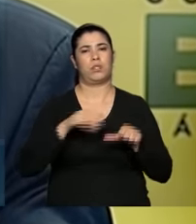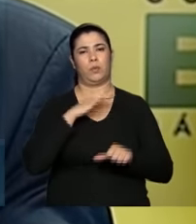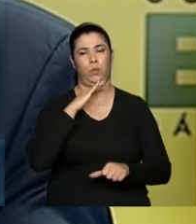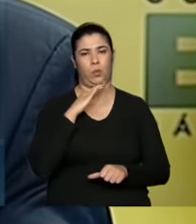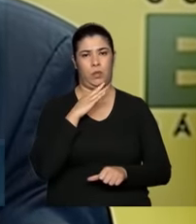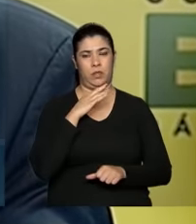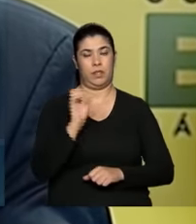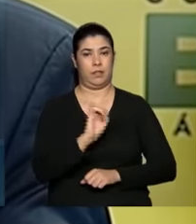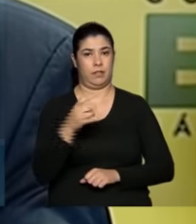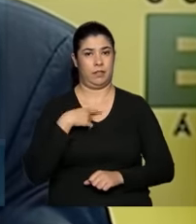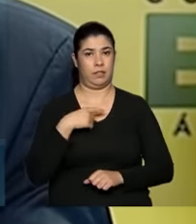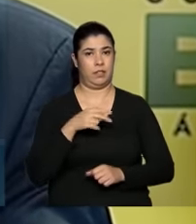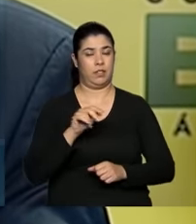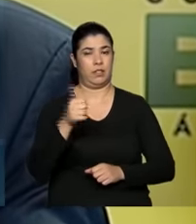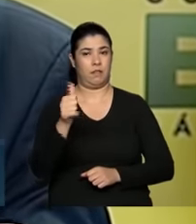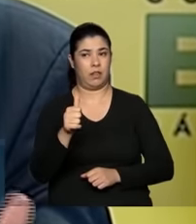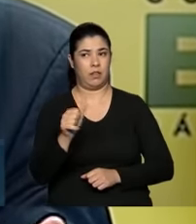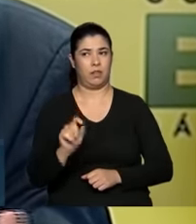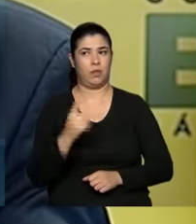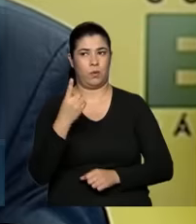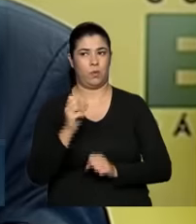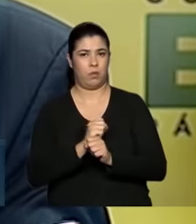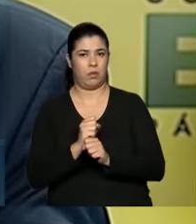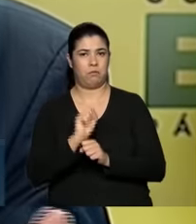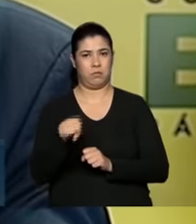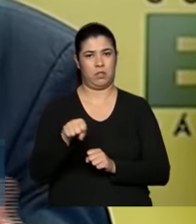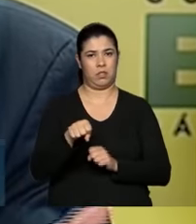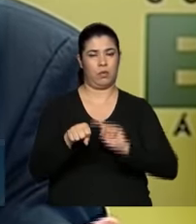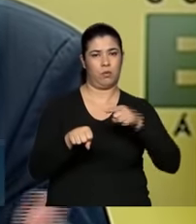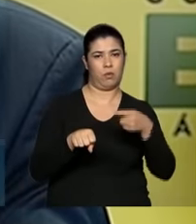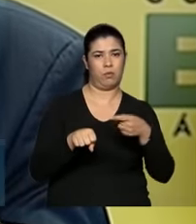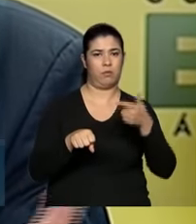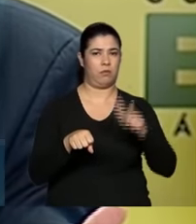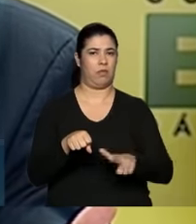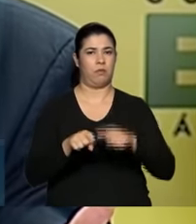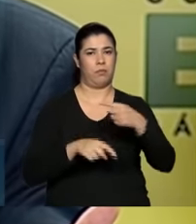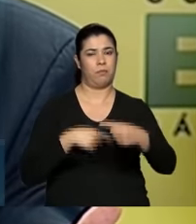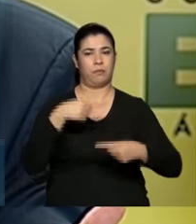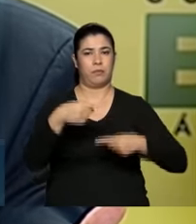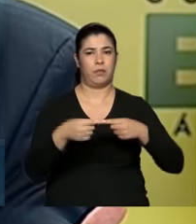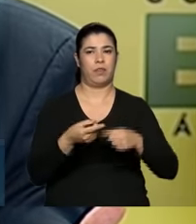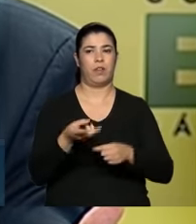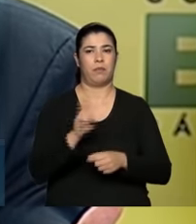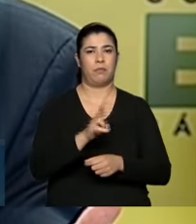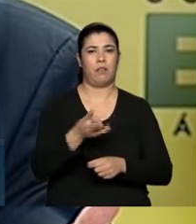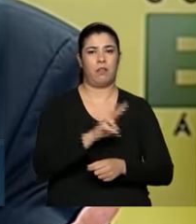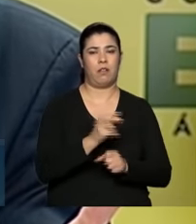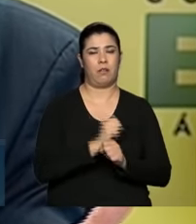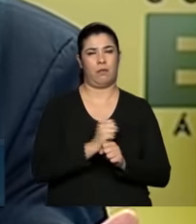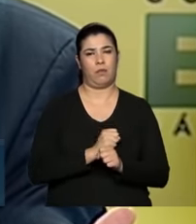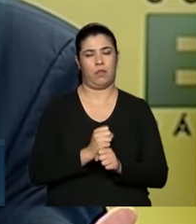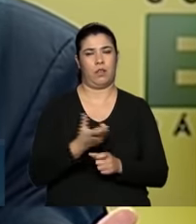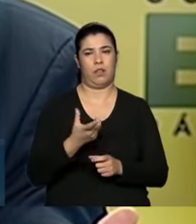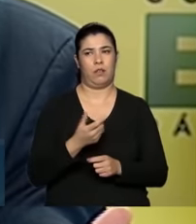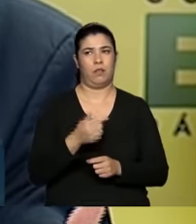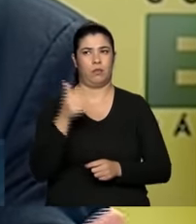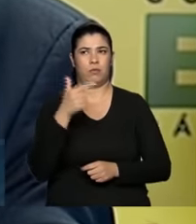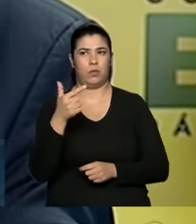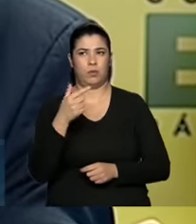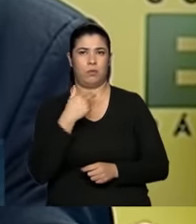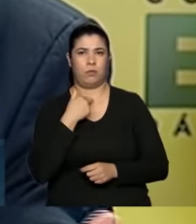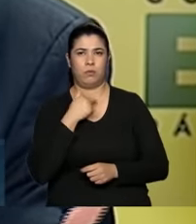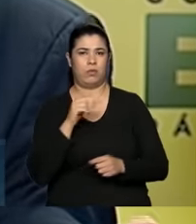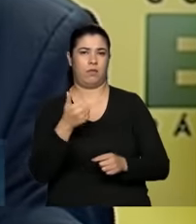se nós avaliássemos ano sim, ano não, quer dizer, primeiro que ano sim, ano não, significaria que você não avaliaria necessariamente o segundo ano.